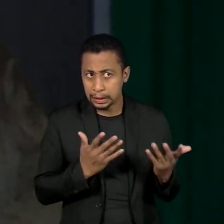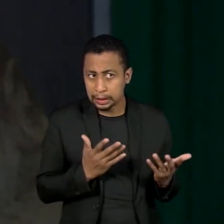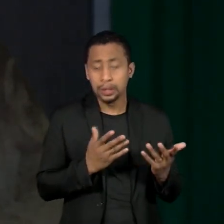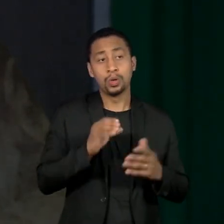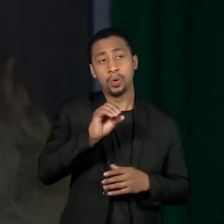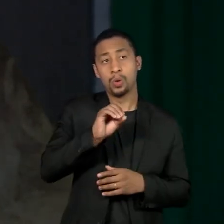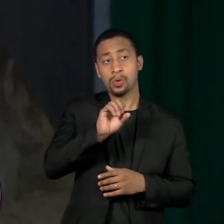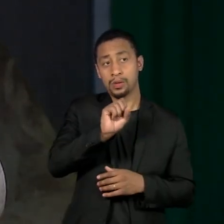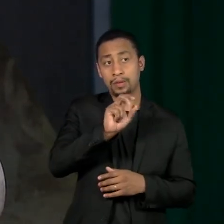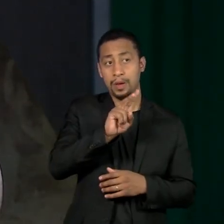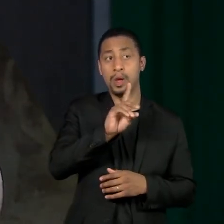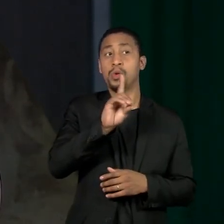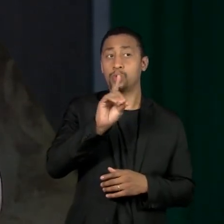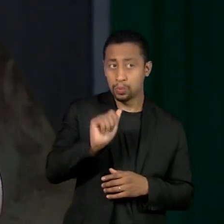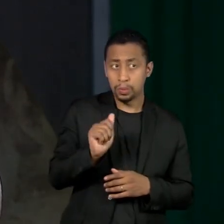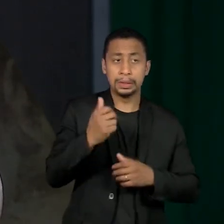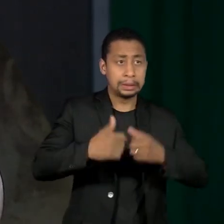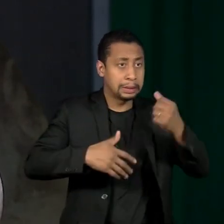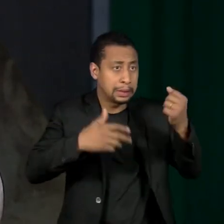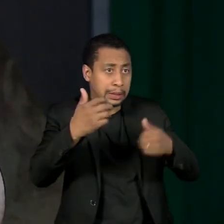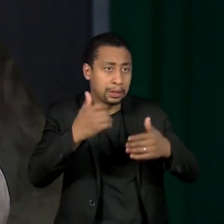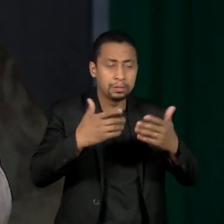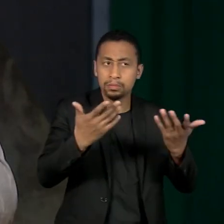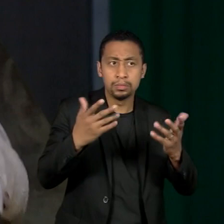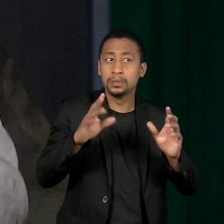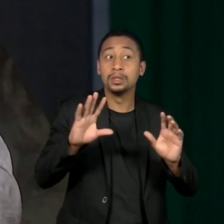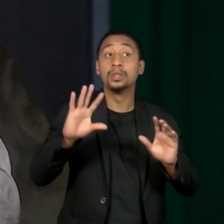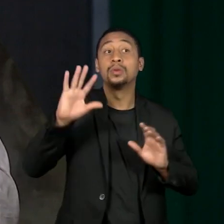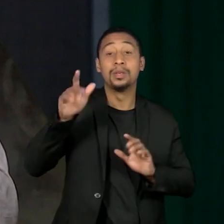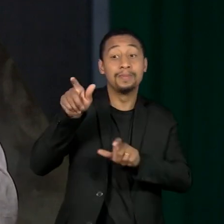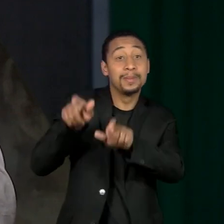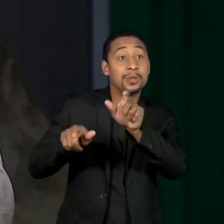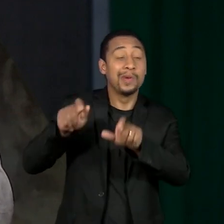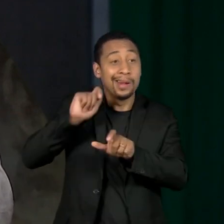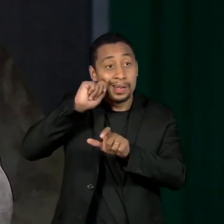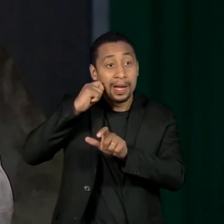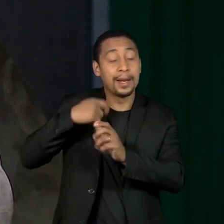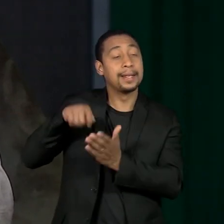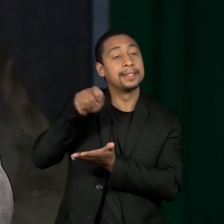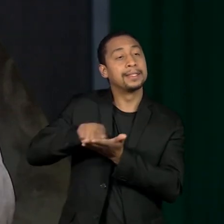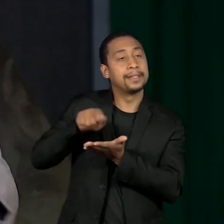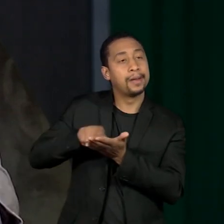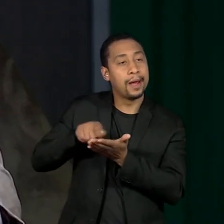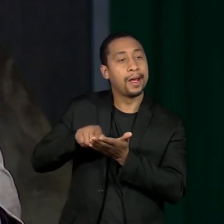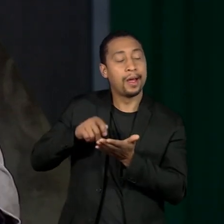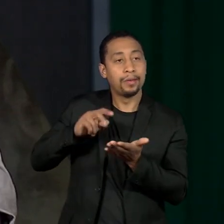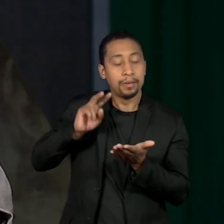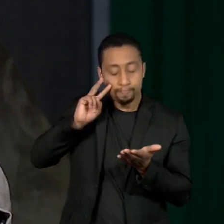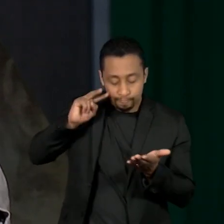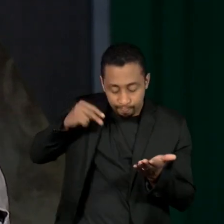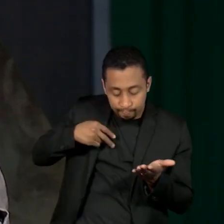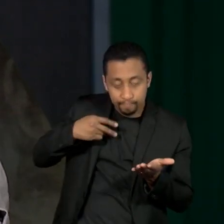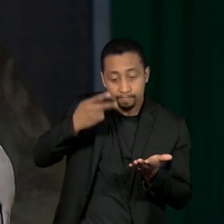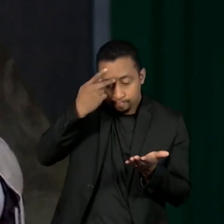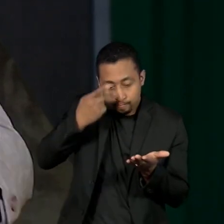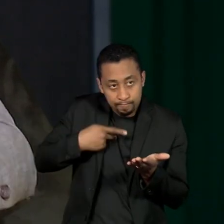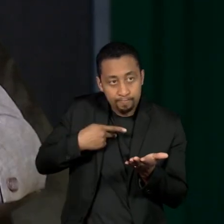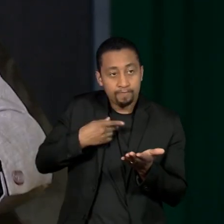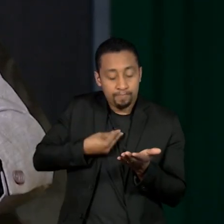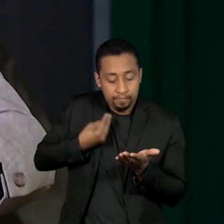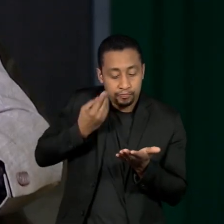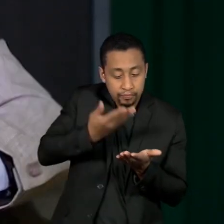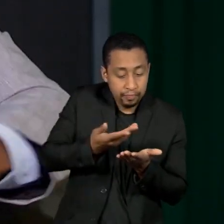de Camargo, né? Que a definição é que o negro escreve para si mesmo, escreve de si mesmo,